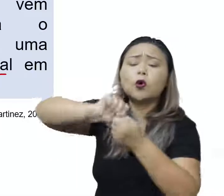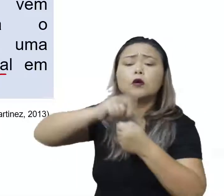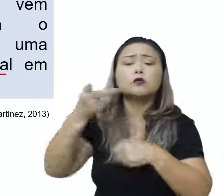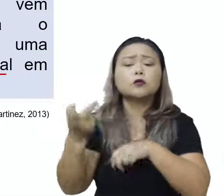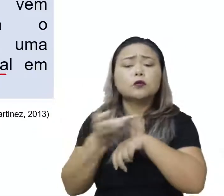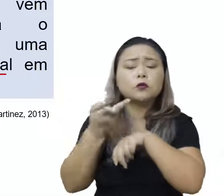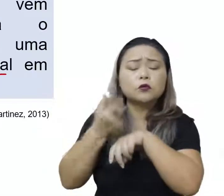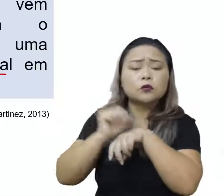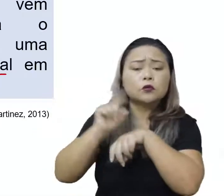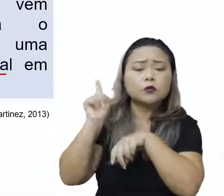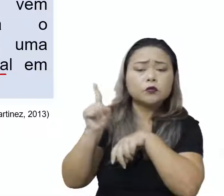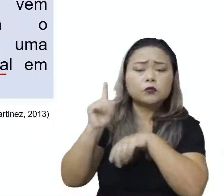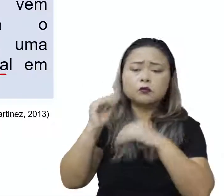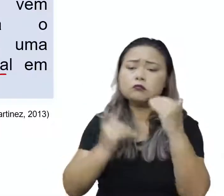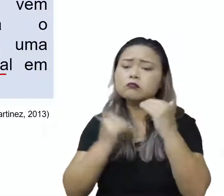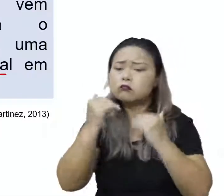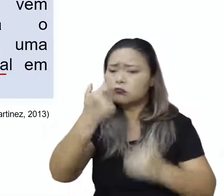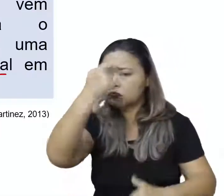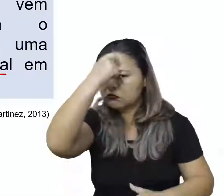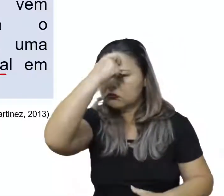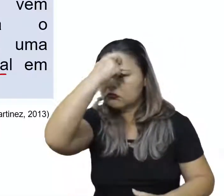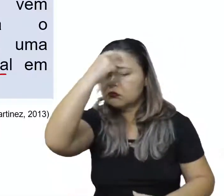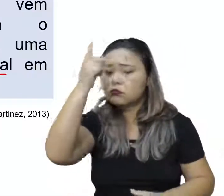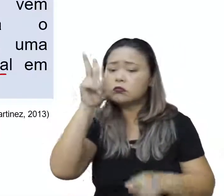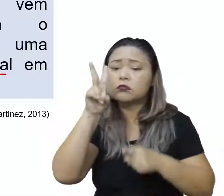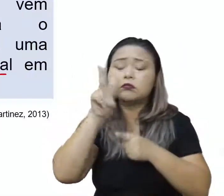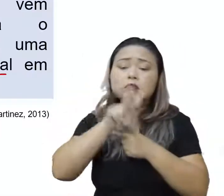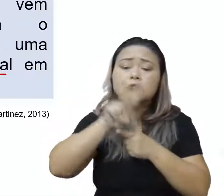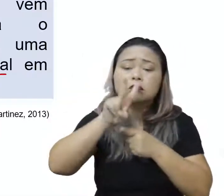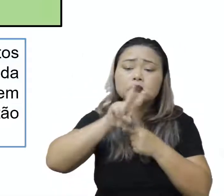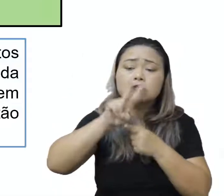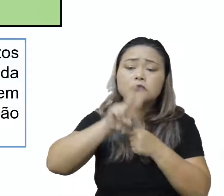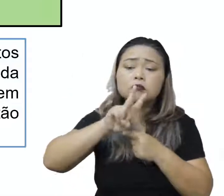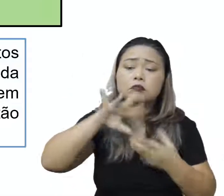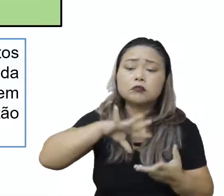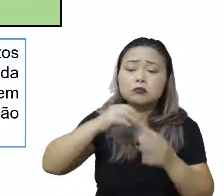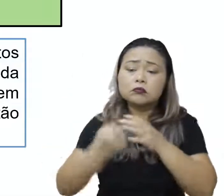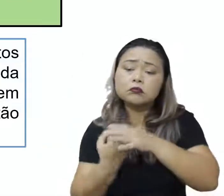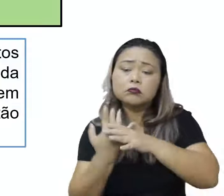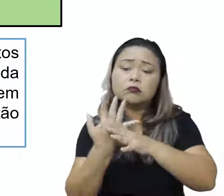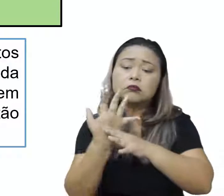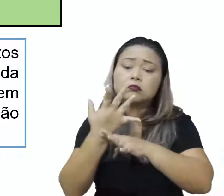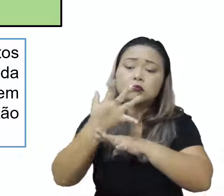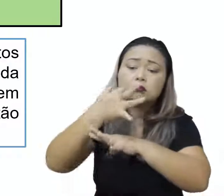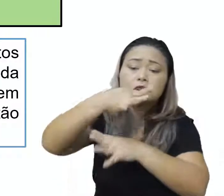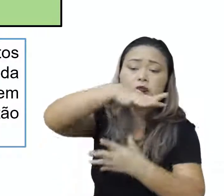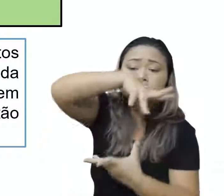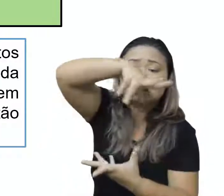busca desse nível de consciência de preservação do nosso planeta. Beleza?